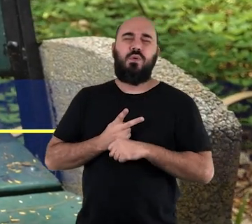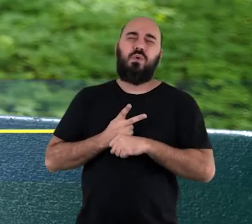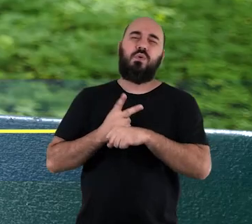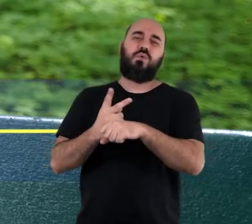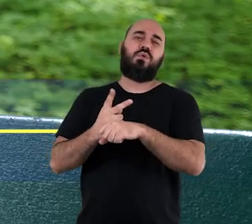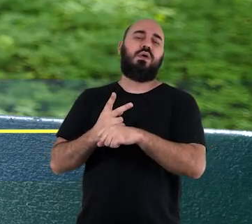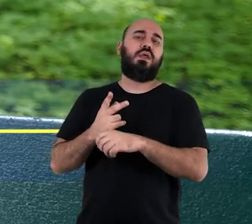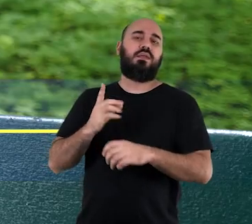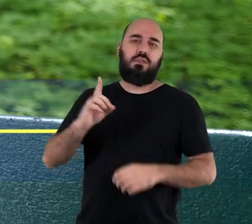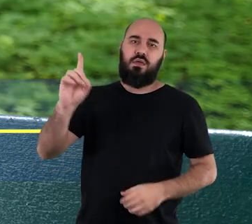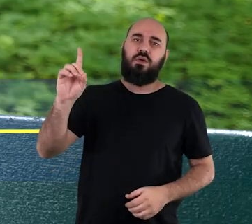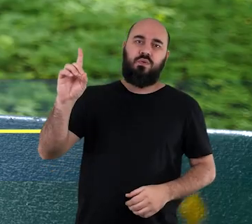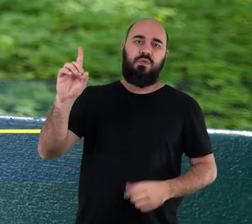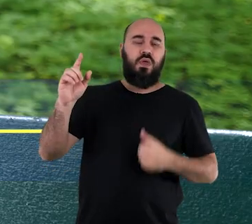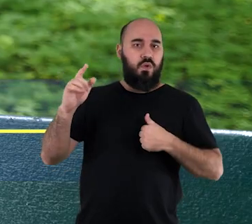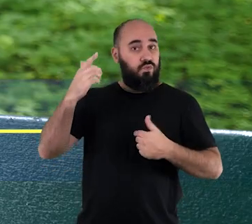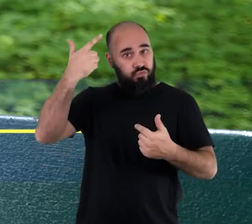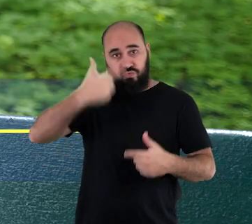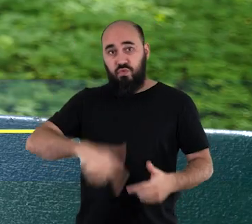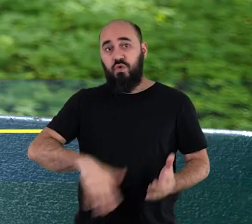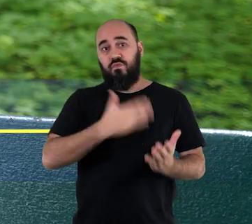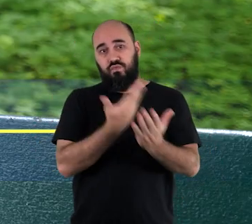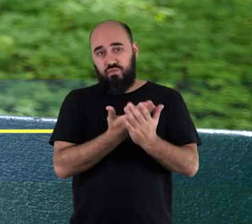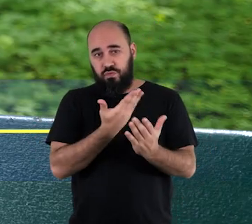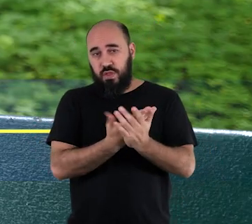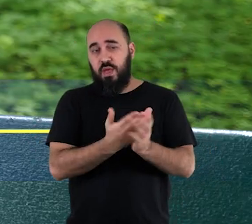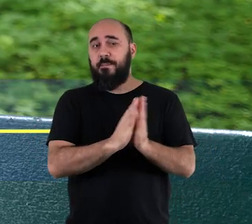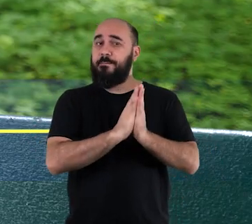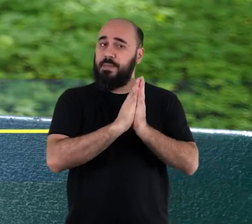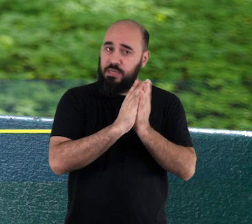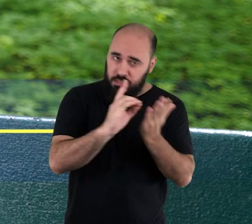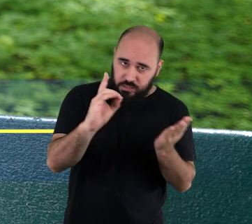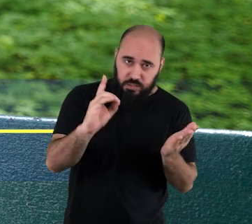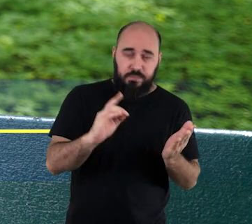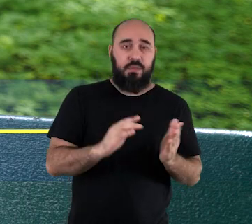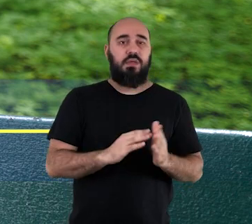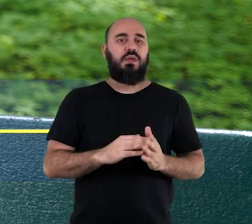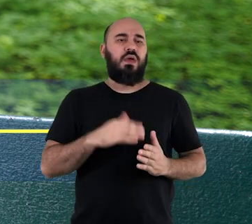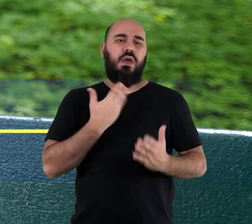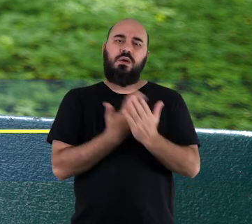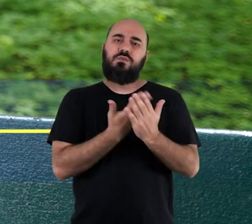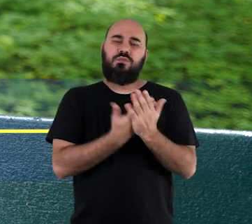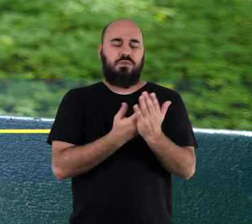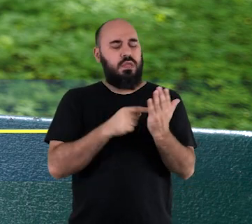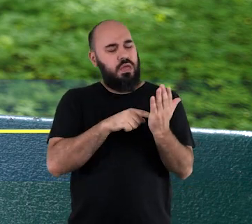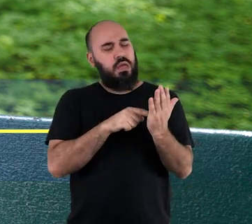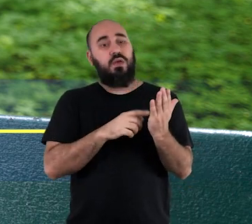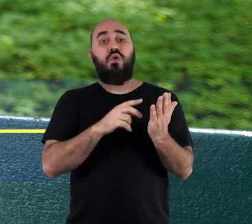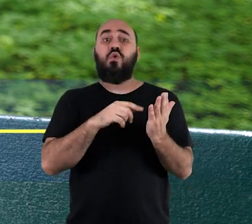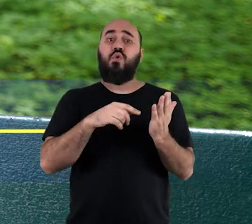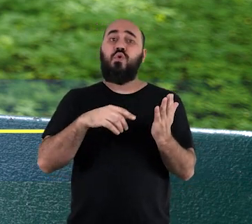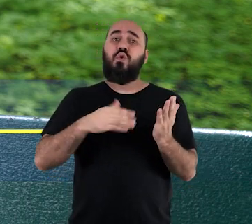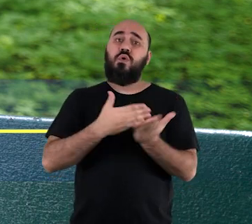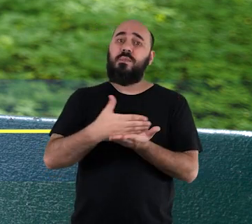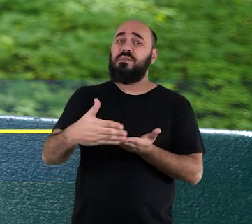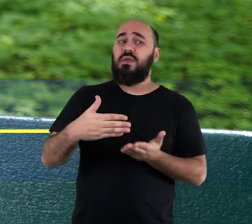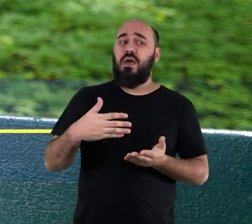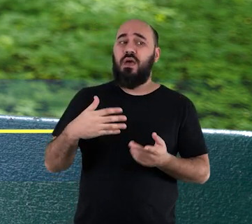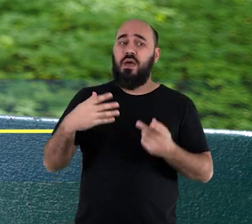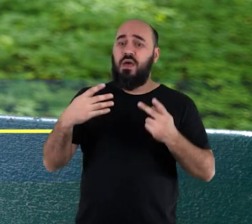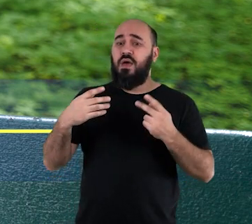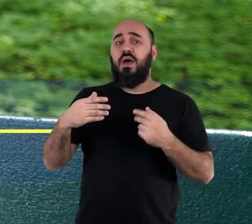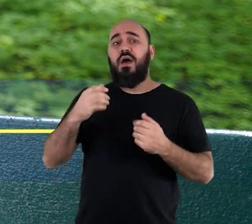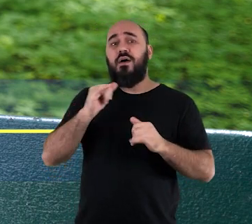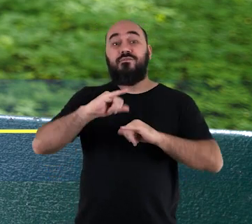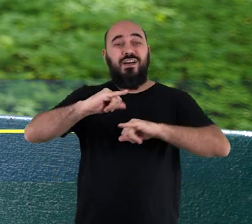bíblicos novamente, comecei a estudar cada vez mais a Bíblia e falar a respeito de Deus para aqueles meus amigos que eu